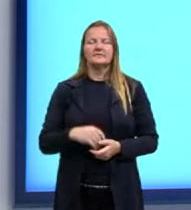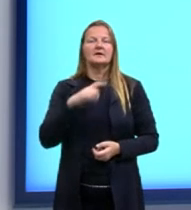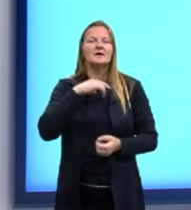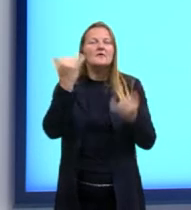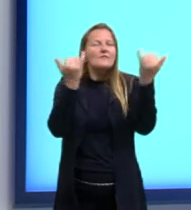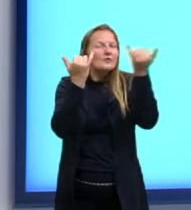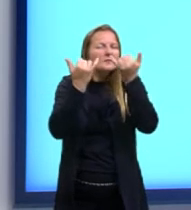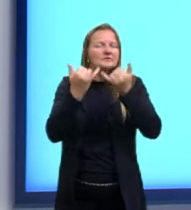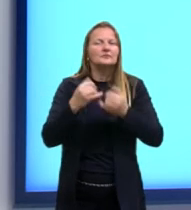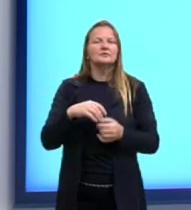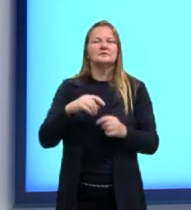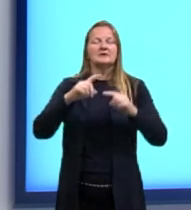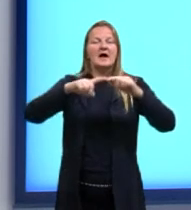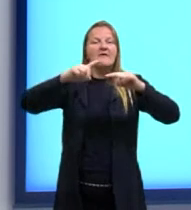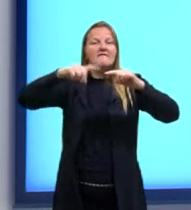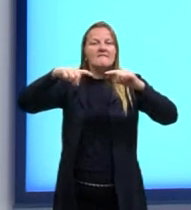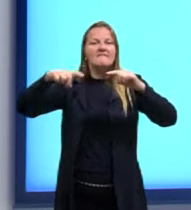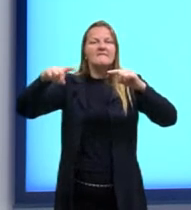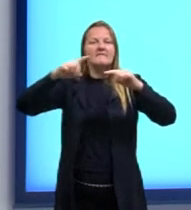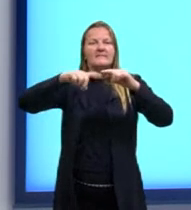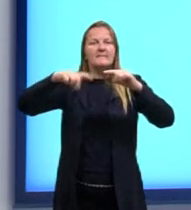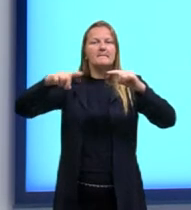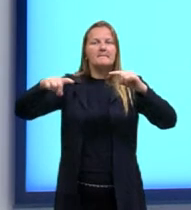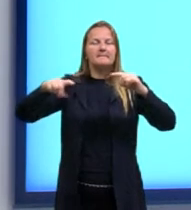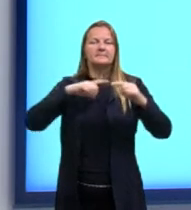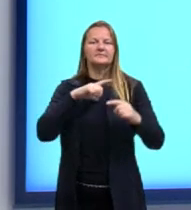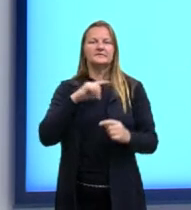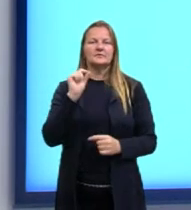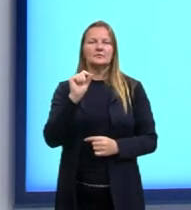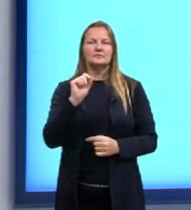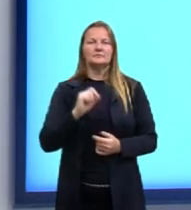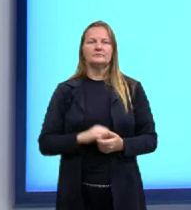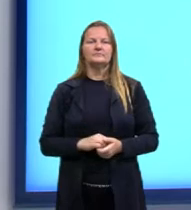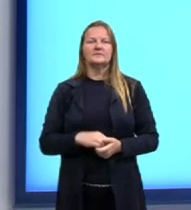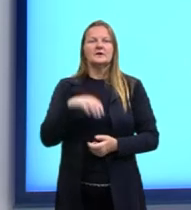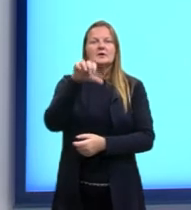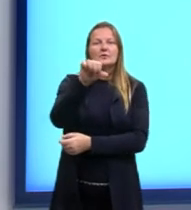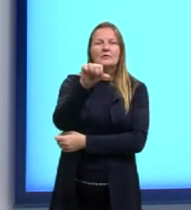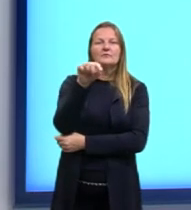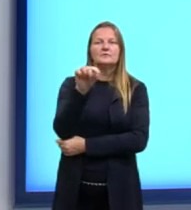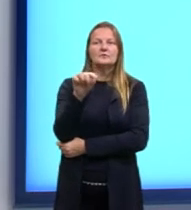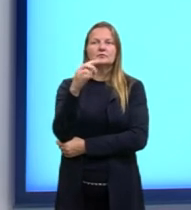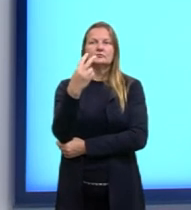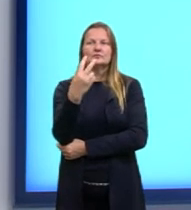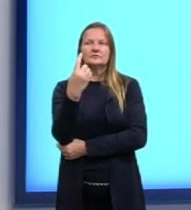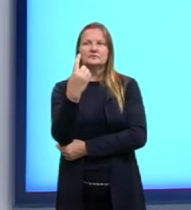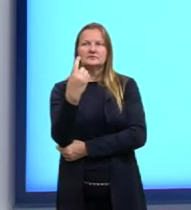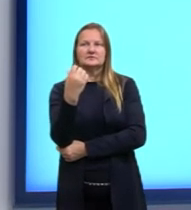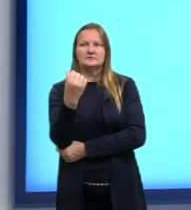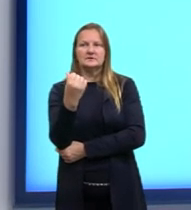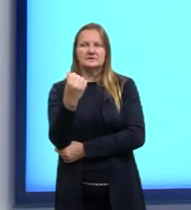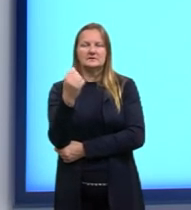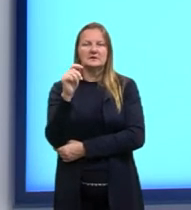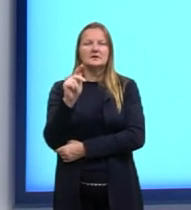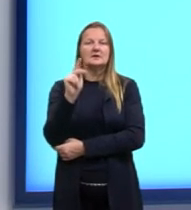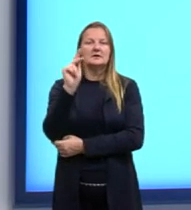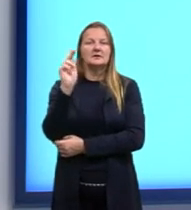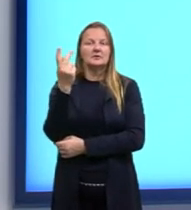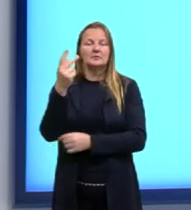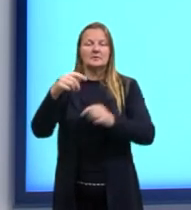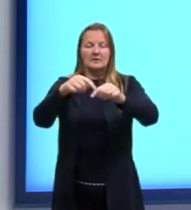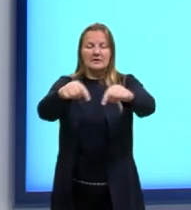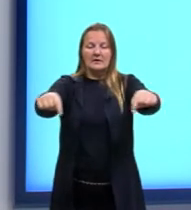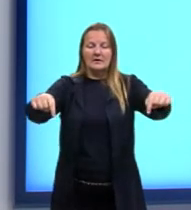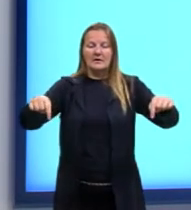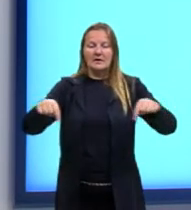falava na variância E aí nós tínhamos 9.216 quilograma